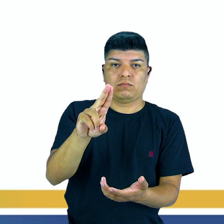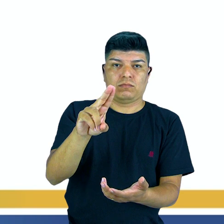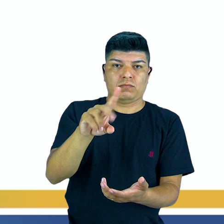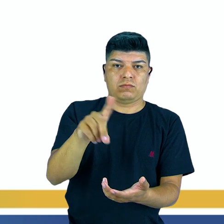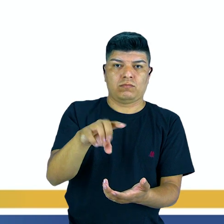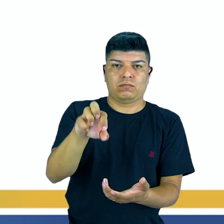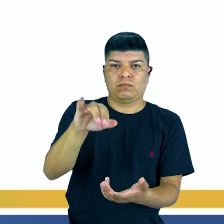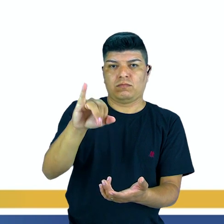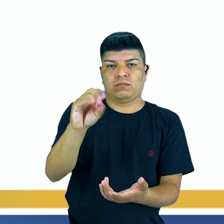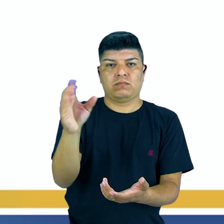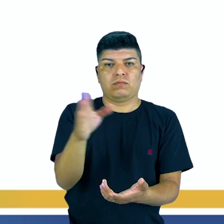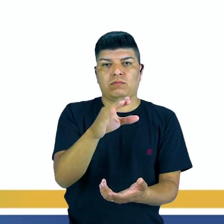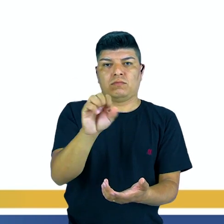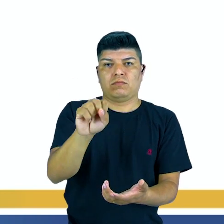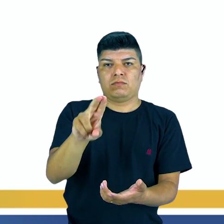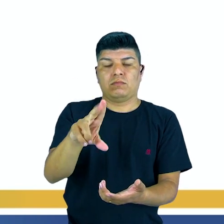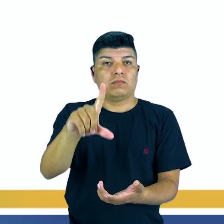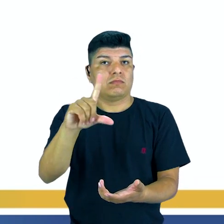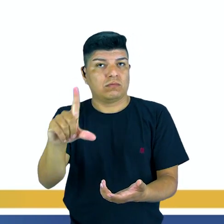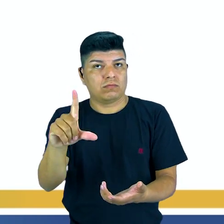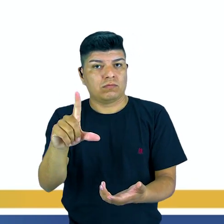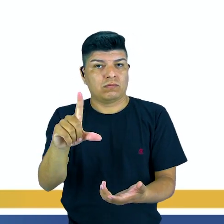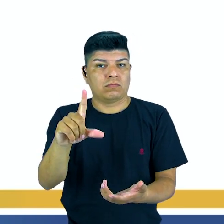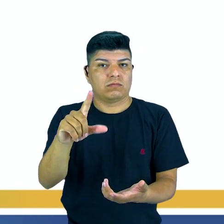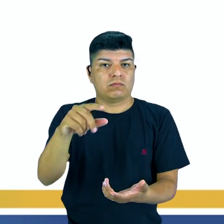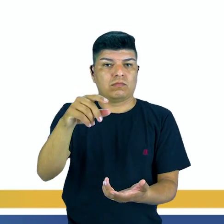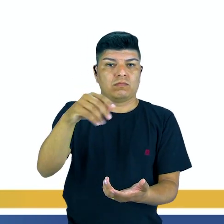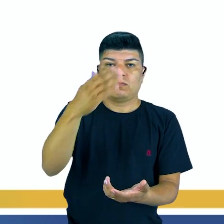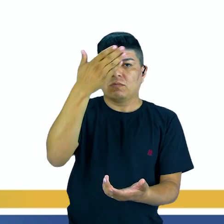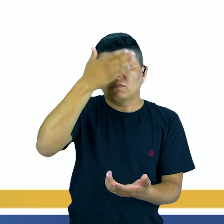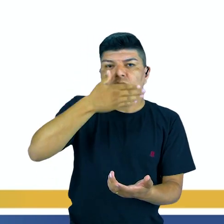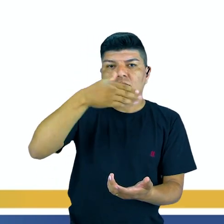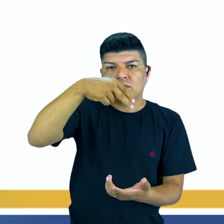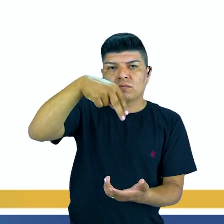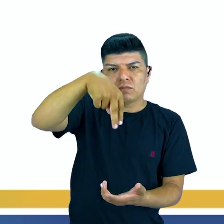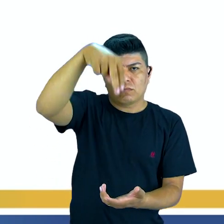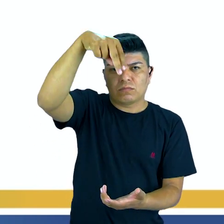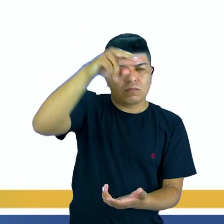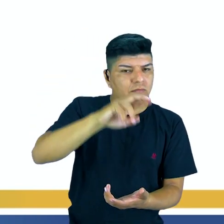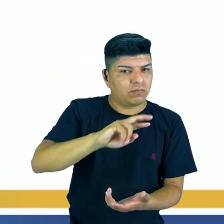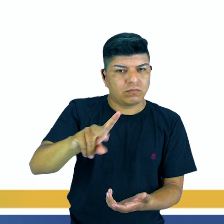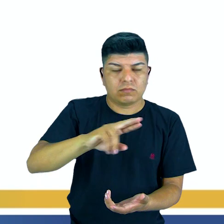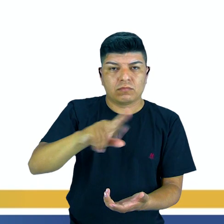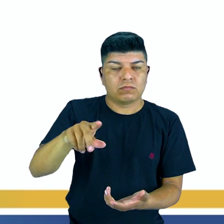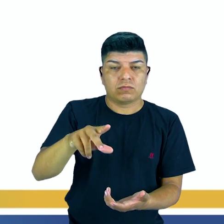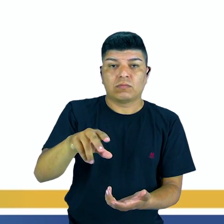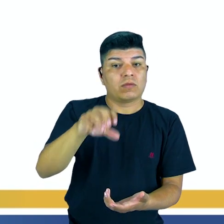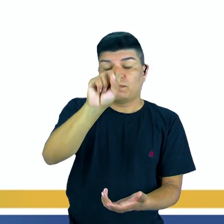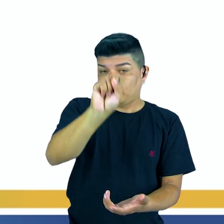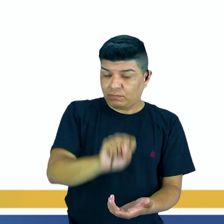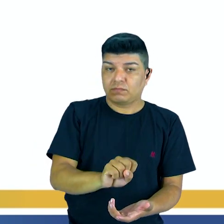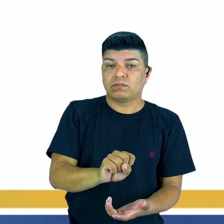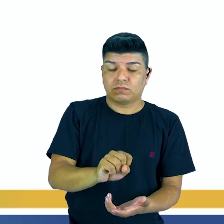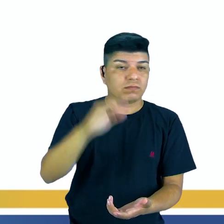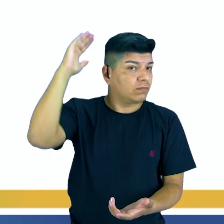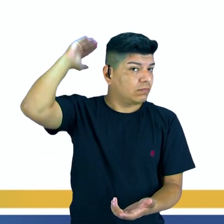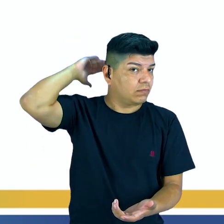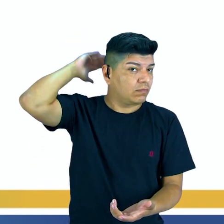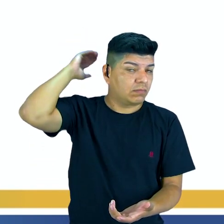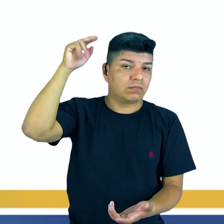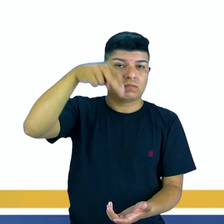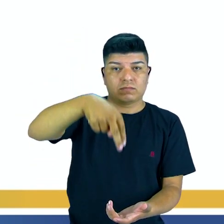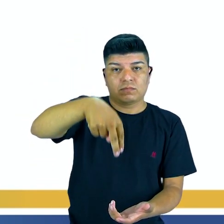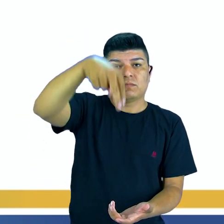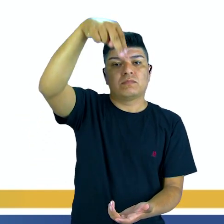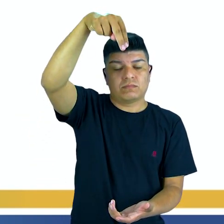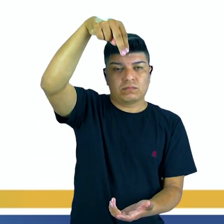sua frente não vai ser o norte. Na sua frente vai ser o sul, porque você está no hemisfério sul, tá? Atrás de você seria o norte, a sua